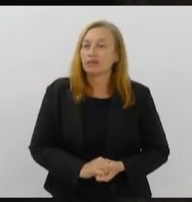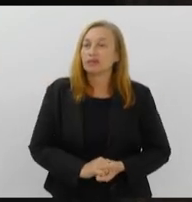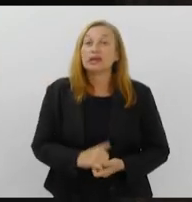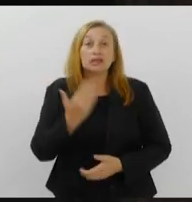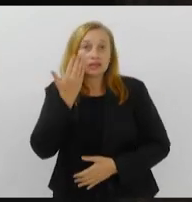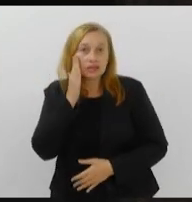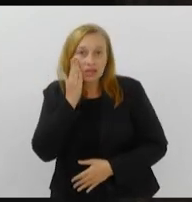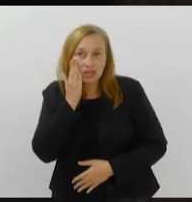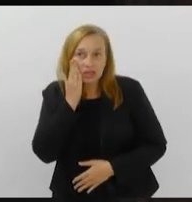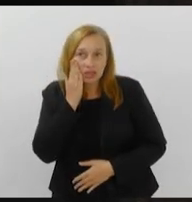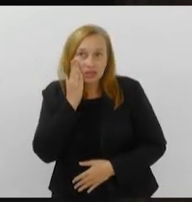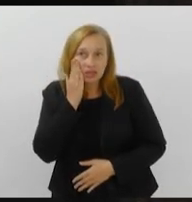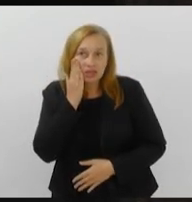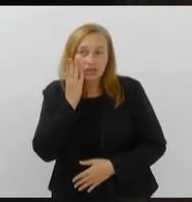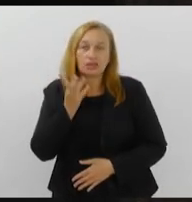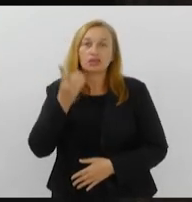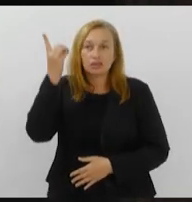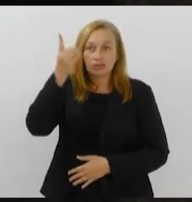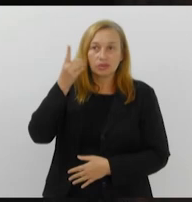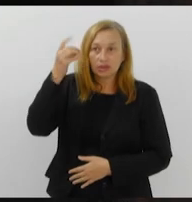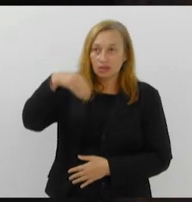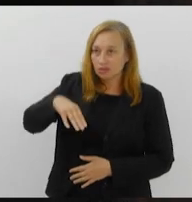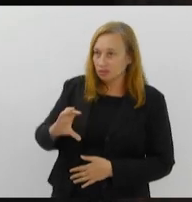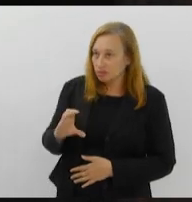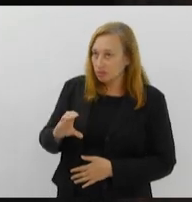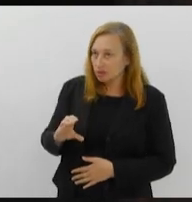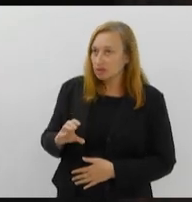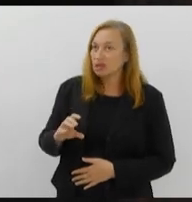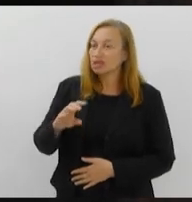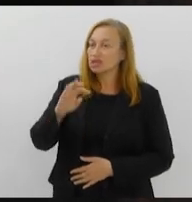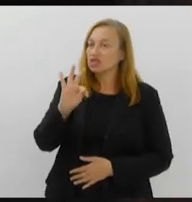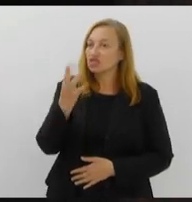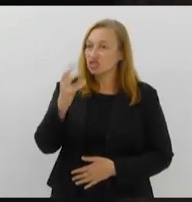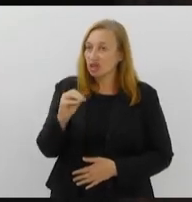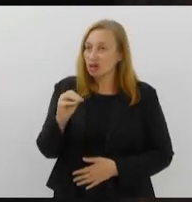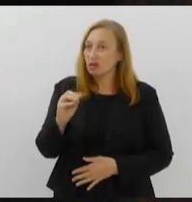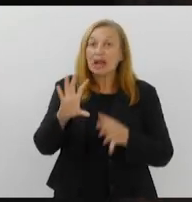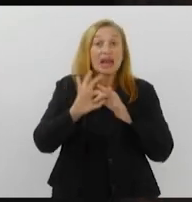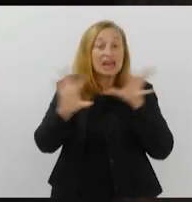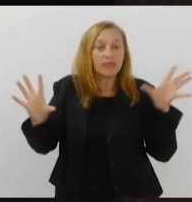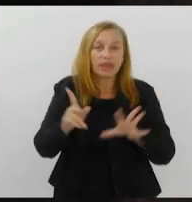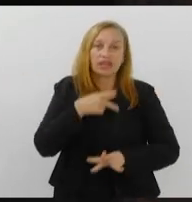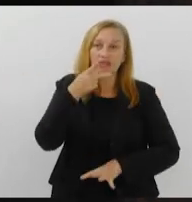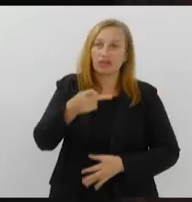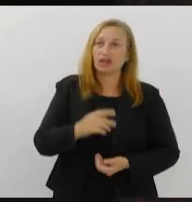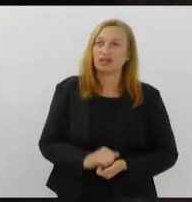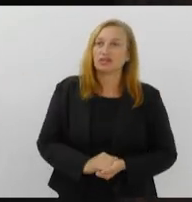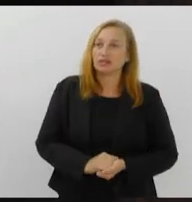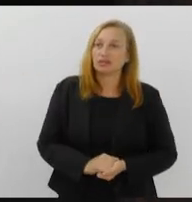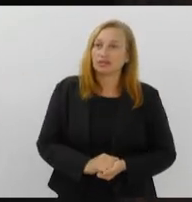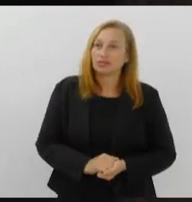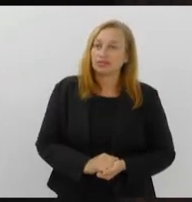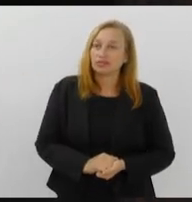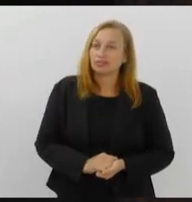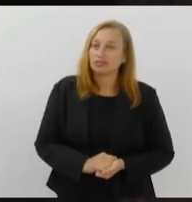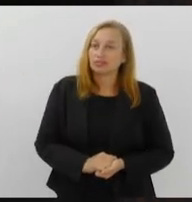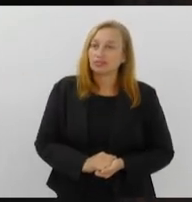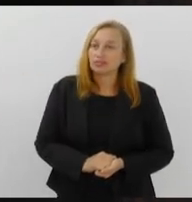Entenda que se frisa, deputado nobre amigo Thiago Galhaço, liberdade de expressão.